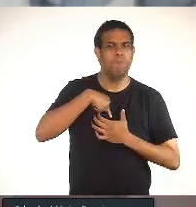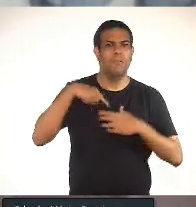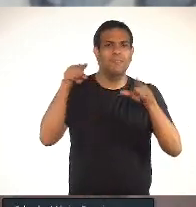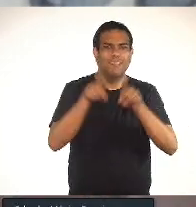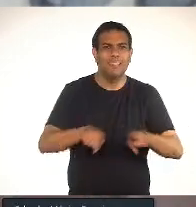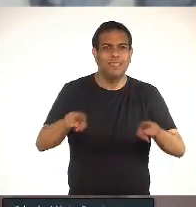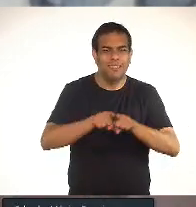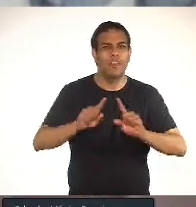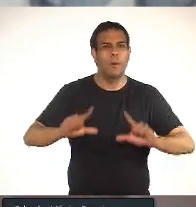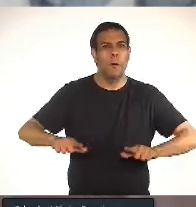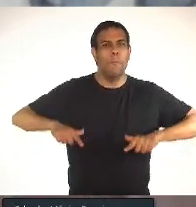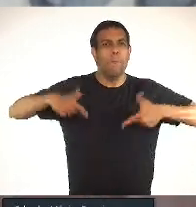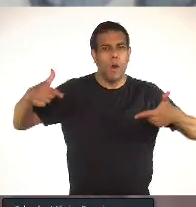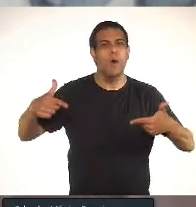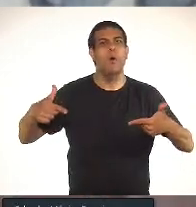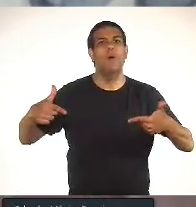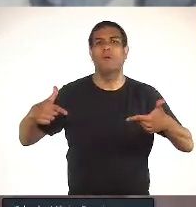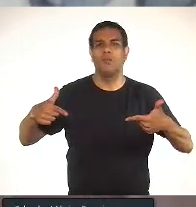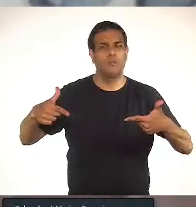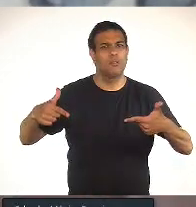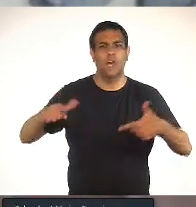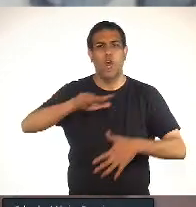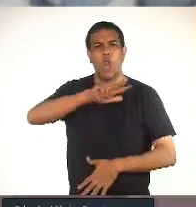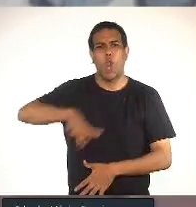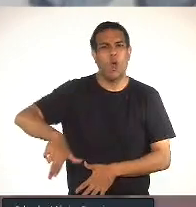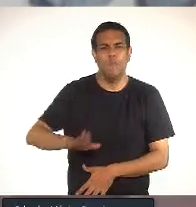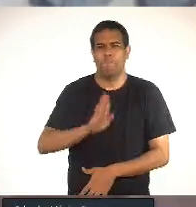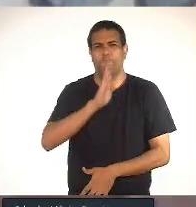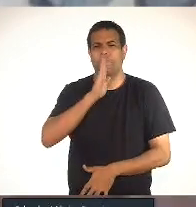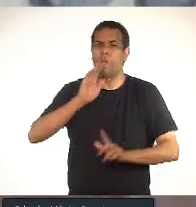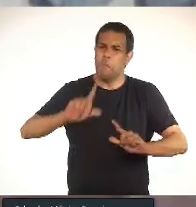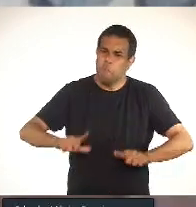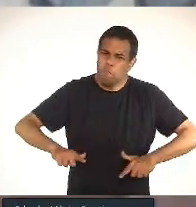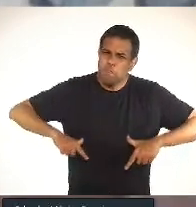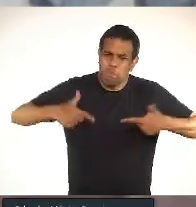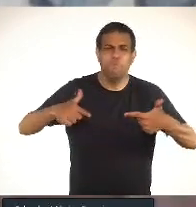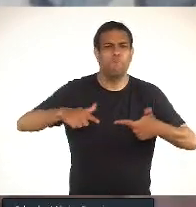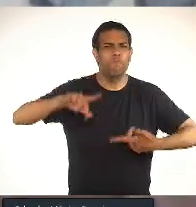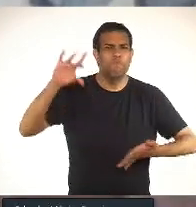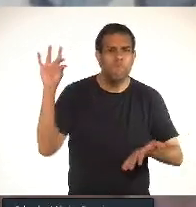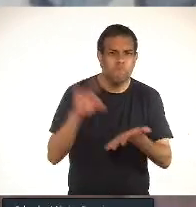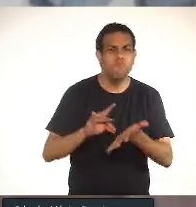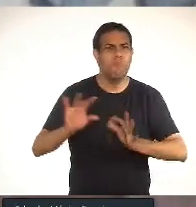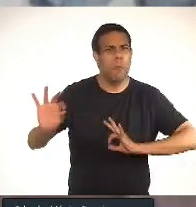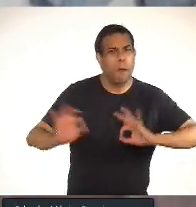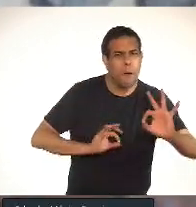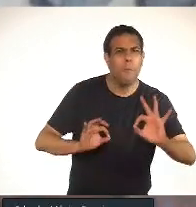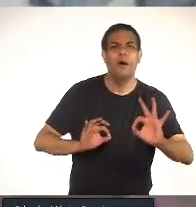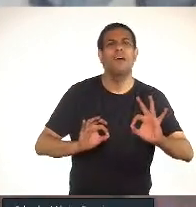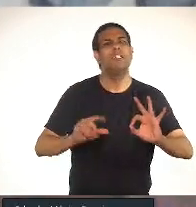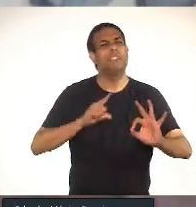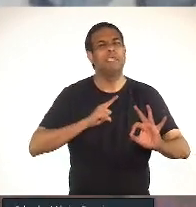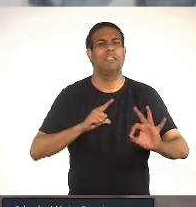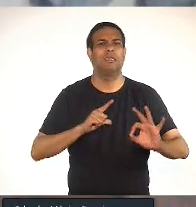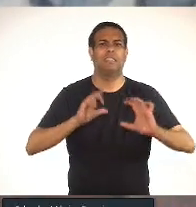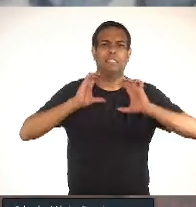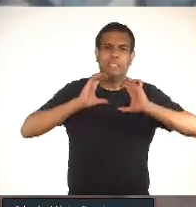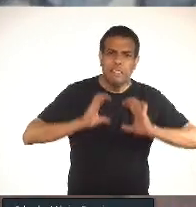suas demandas, não atendidas oficialmente, tratadas por uma